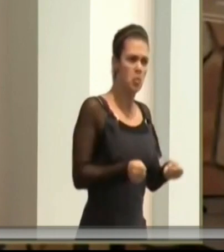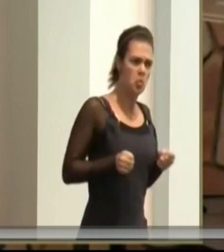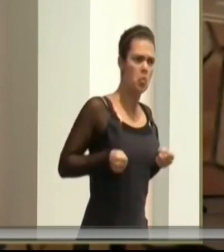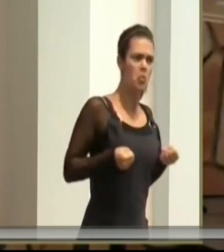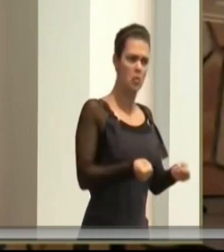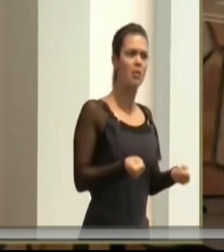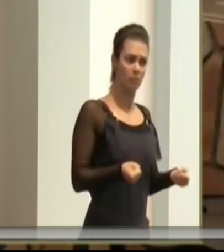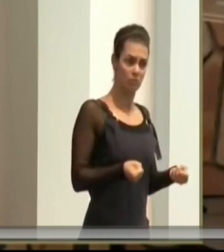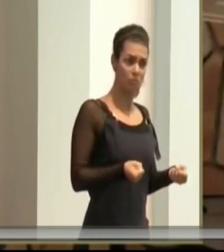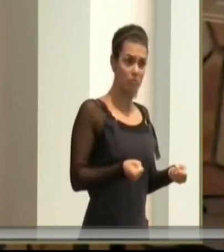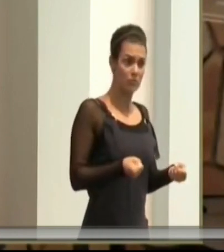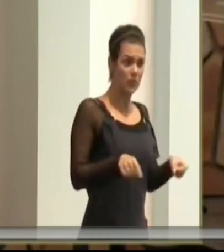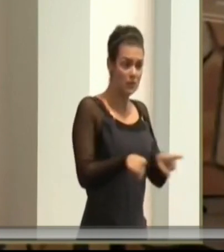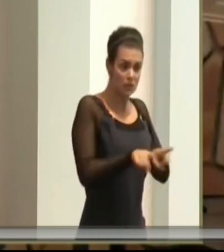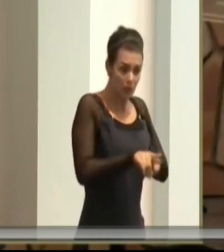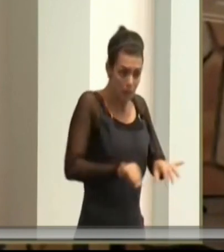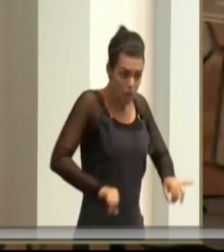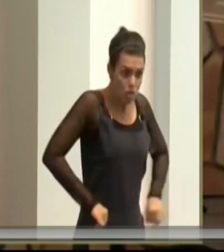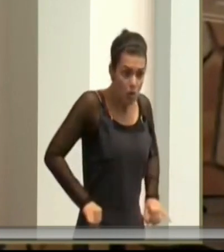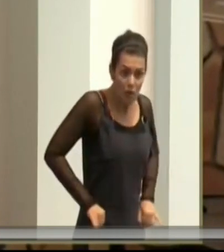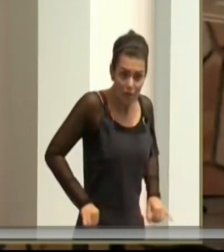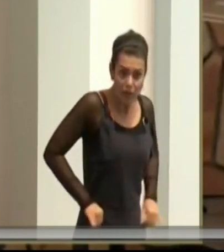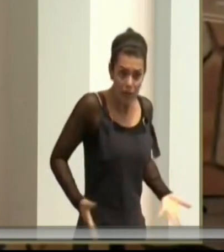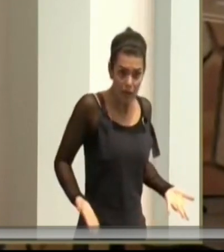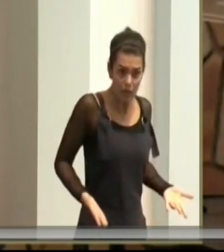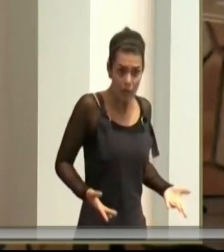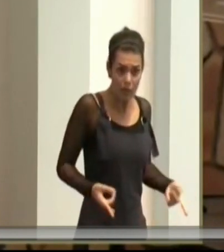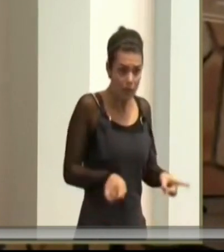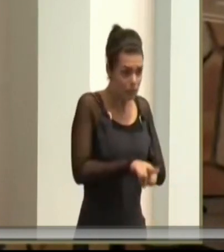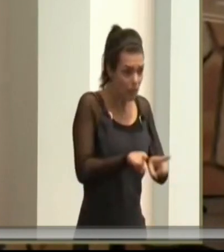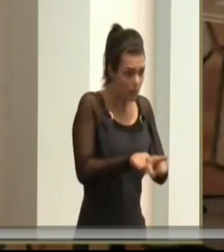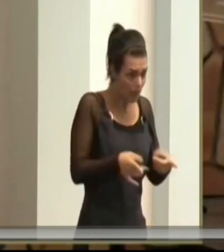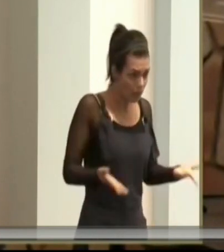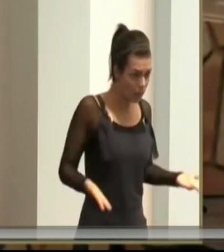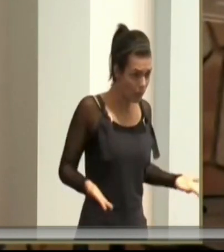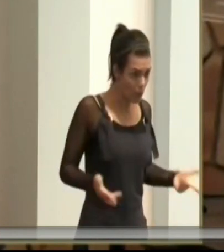seus posicionamentos, que defenderam bandeiras,